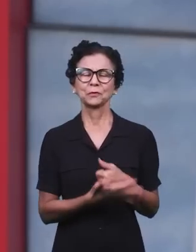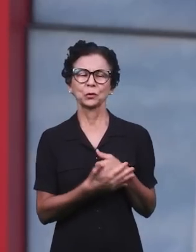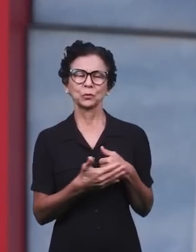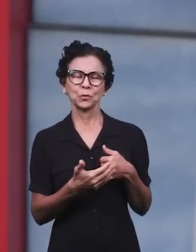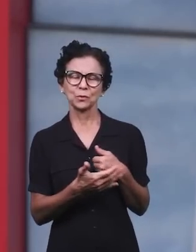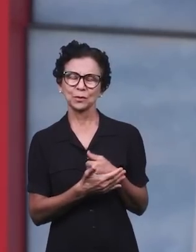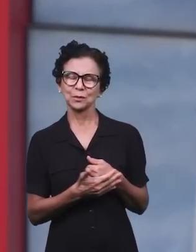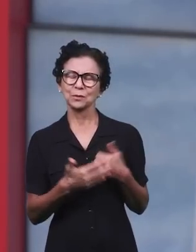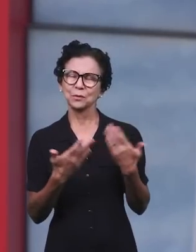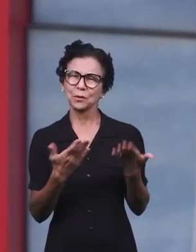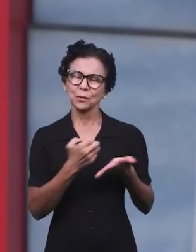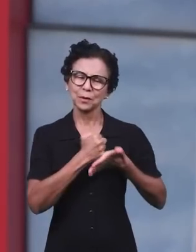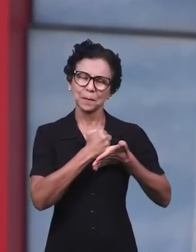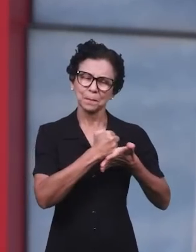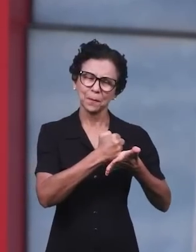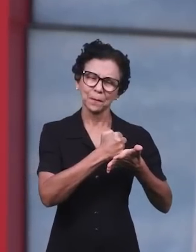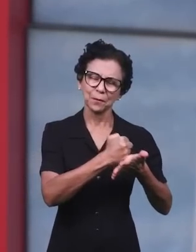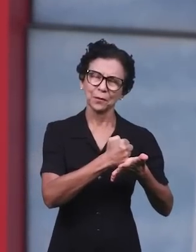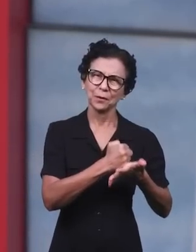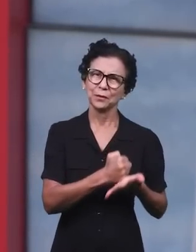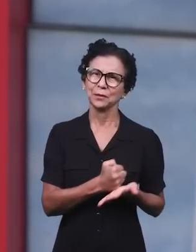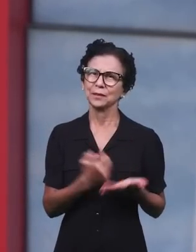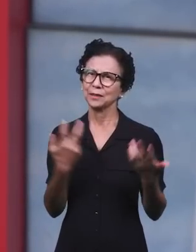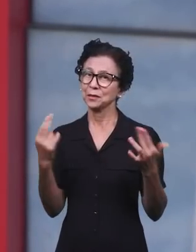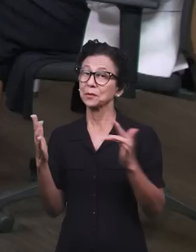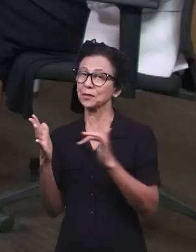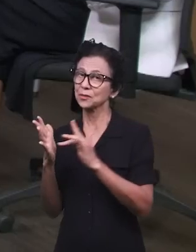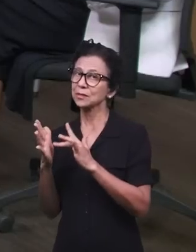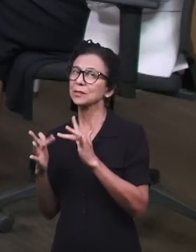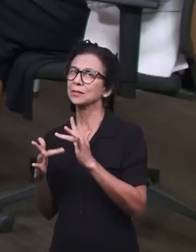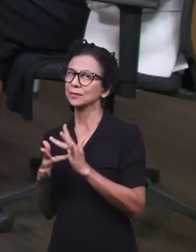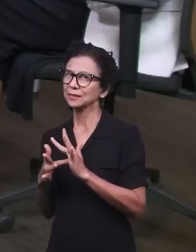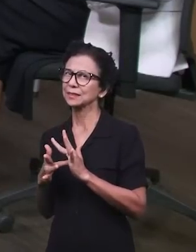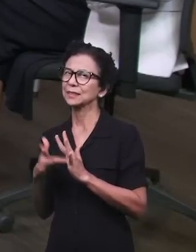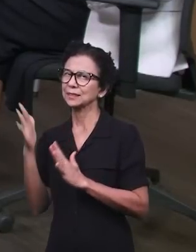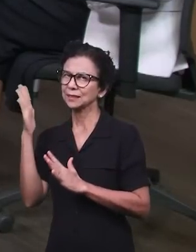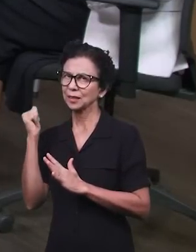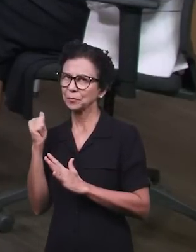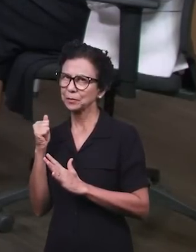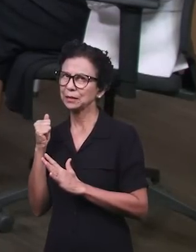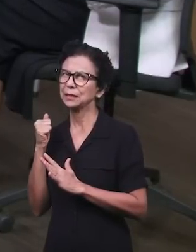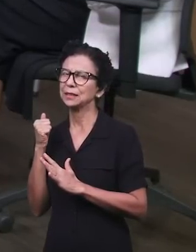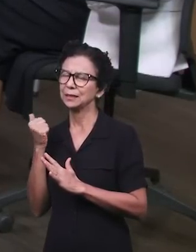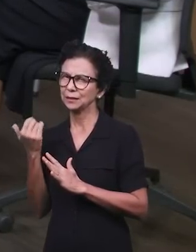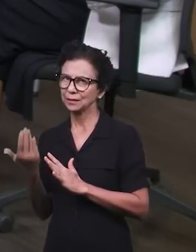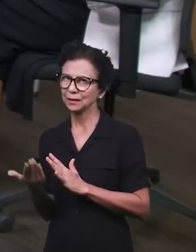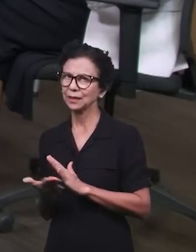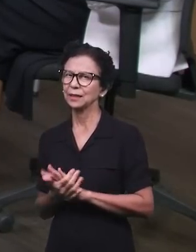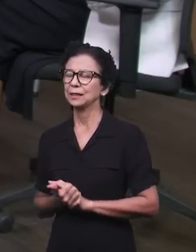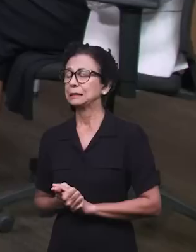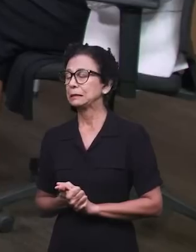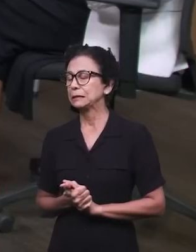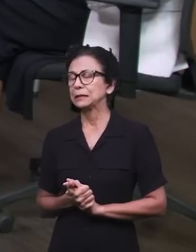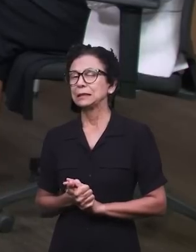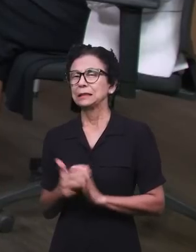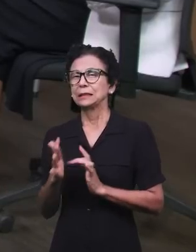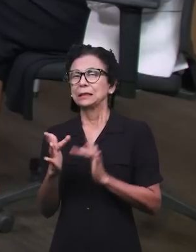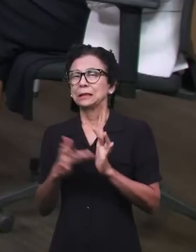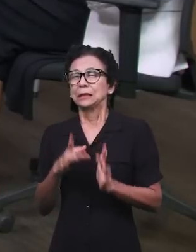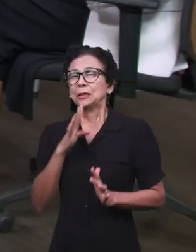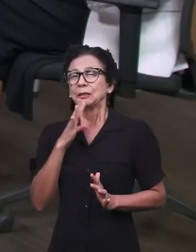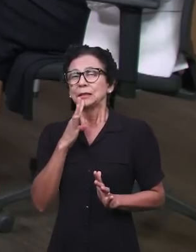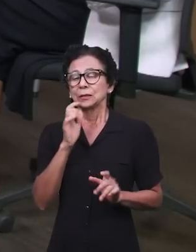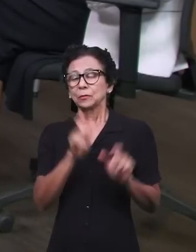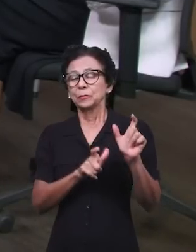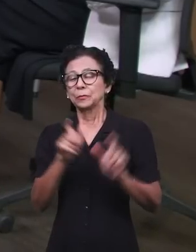carinho, de amparo, e Jesus sabia fazer isso. Muito bem. Ele sabia, ele pegou gente de tudo quanto é jeito. Ele tinha